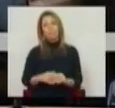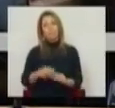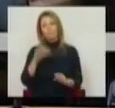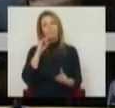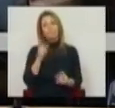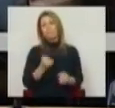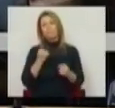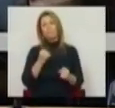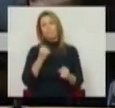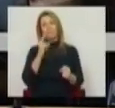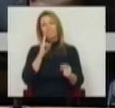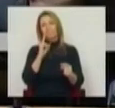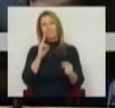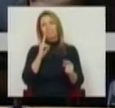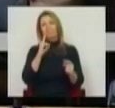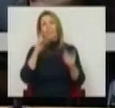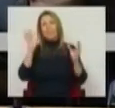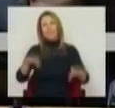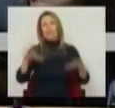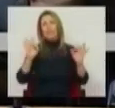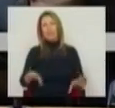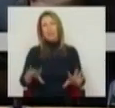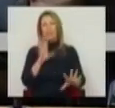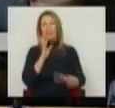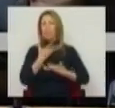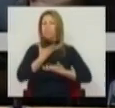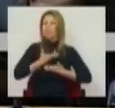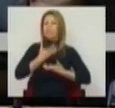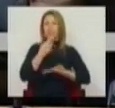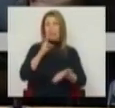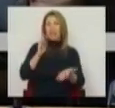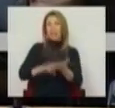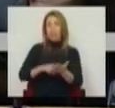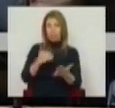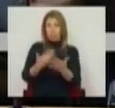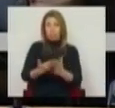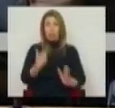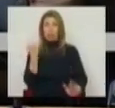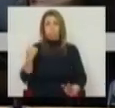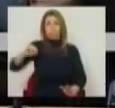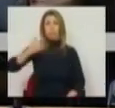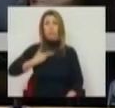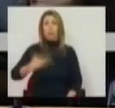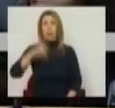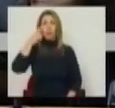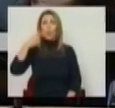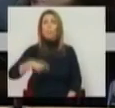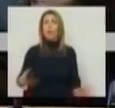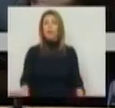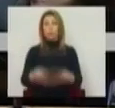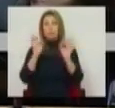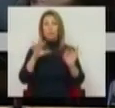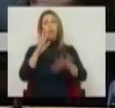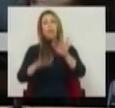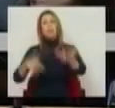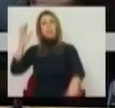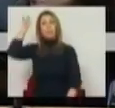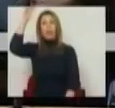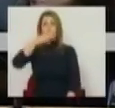conseguiu eliminar o peso ofensivo de uma realidade que configura uma violação dos direitos humanos, como aliás a Assembleia da